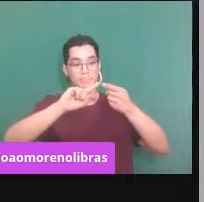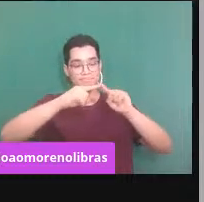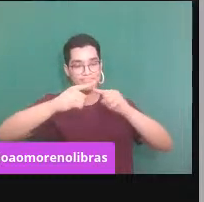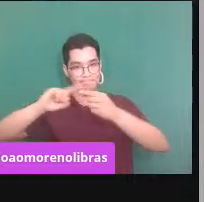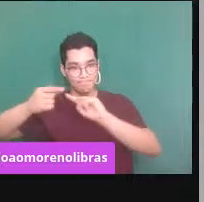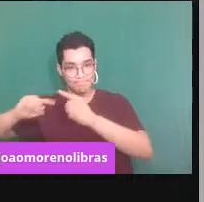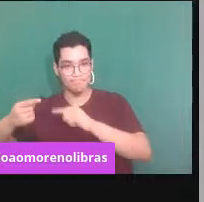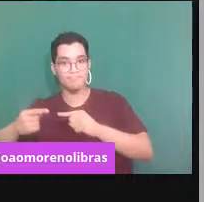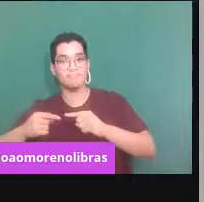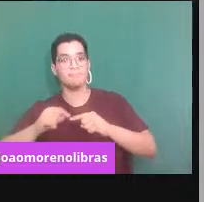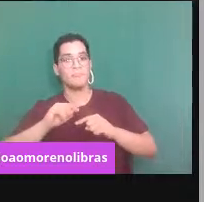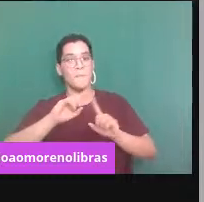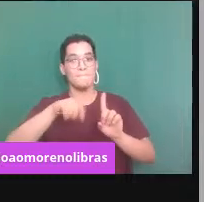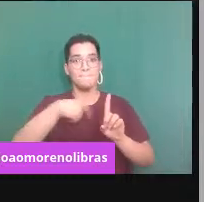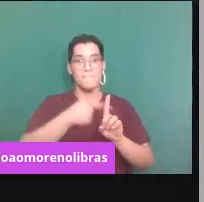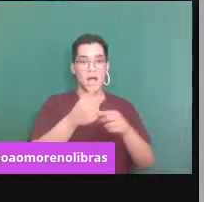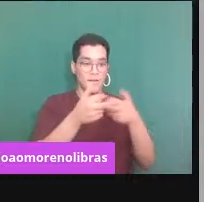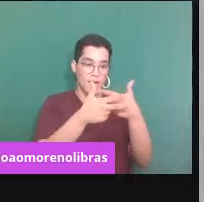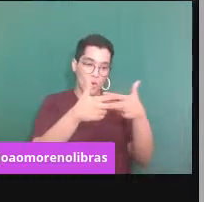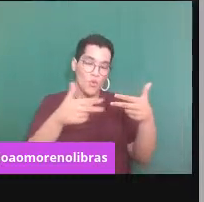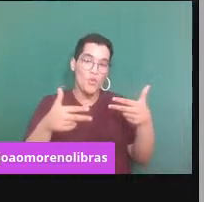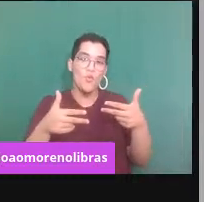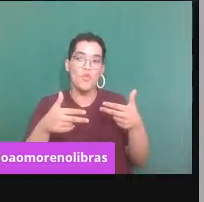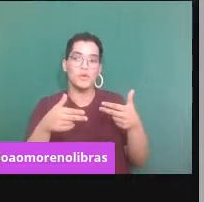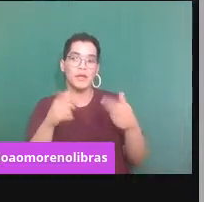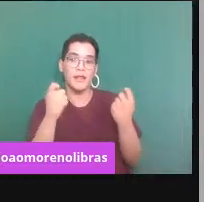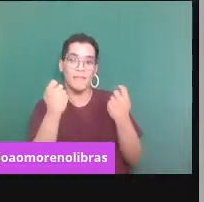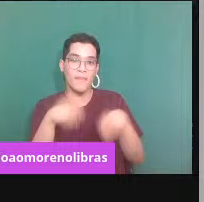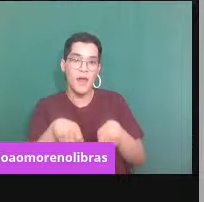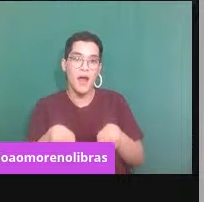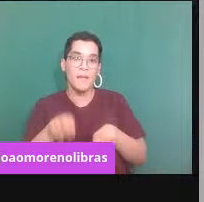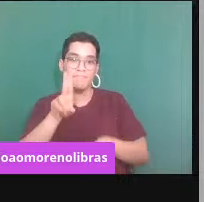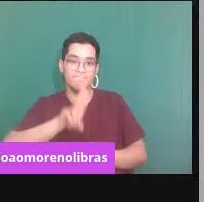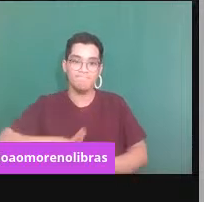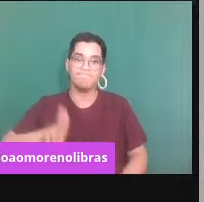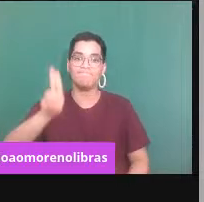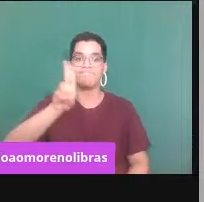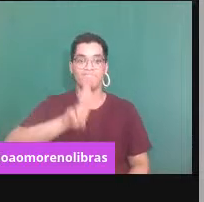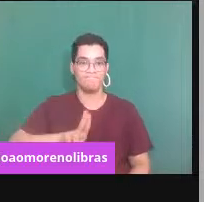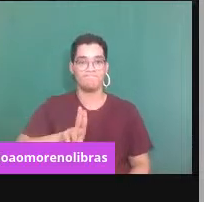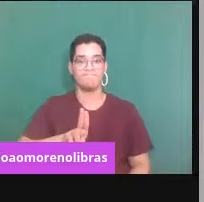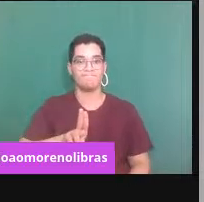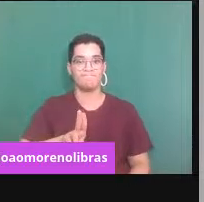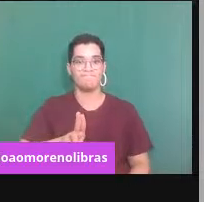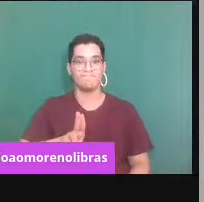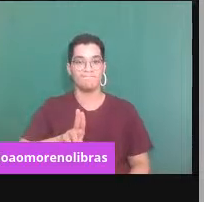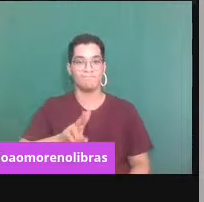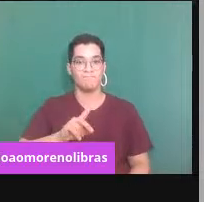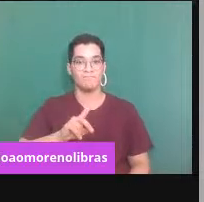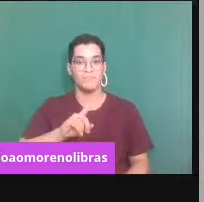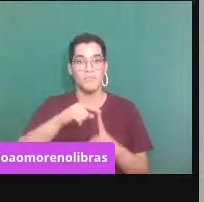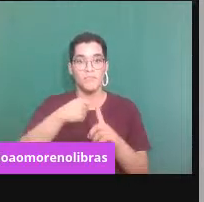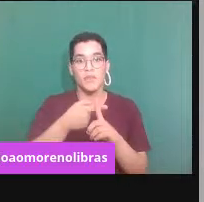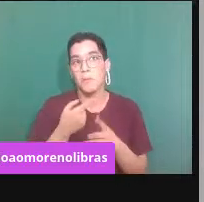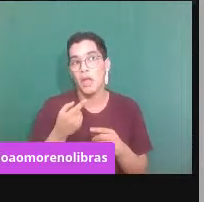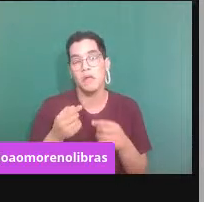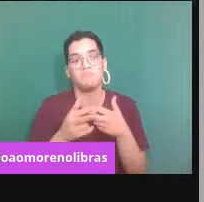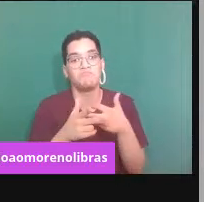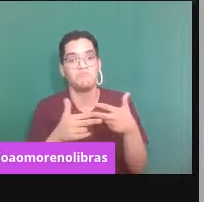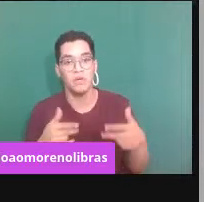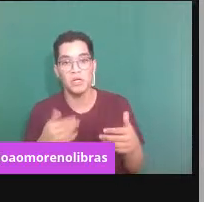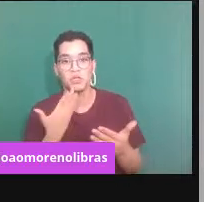os próprios elementos que constituem. Depois, os trabalhos de Marques, Elise e Cabral,